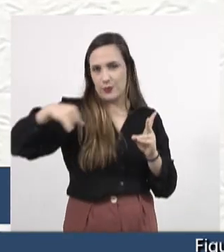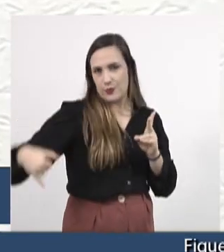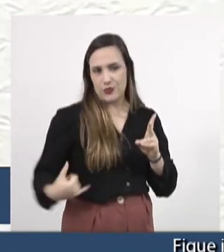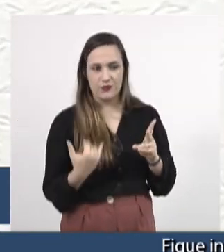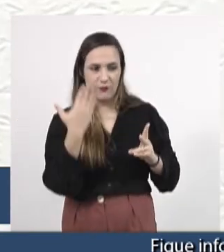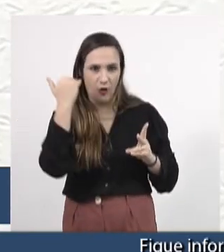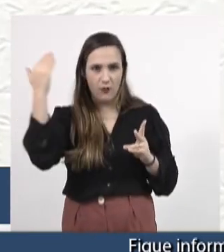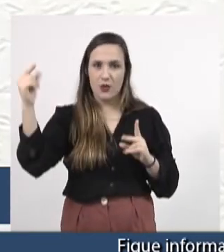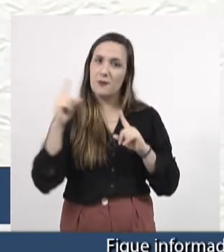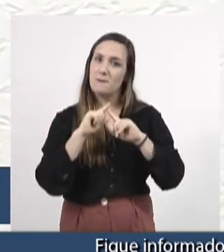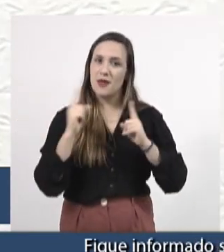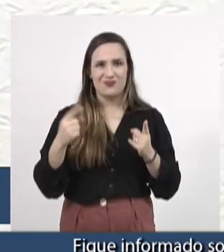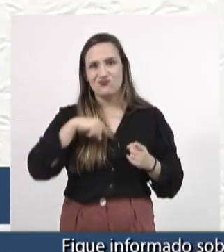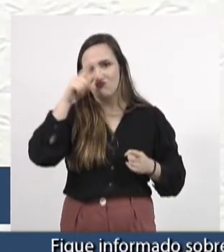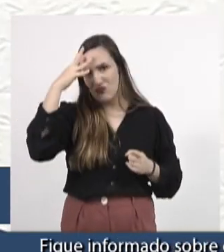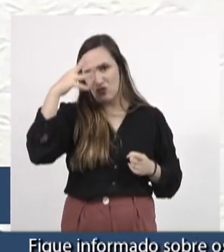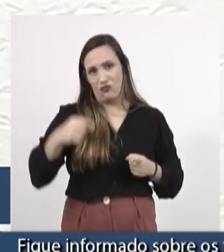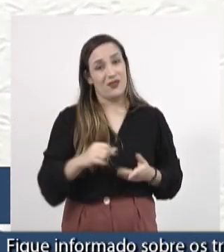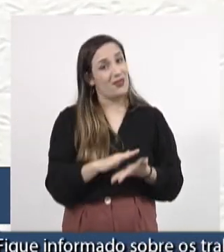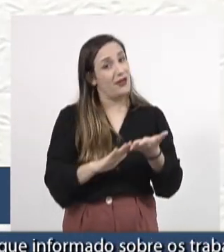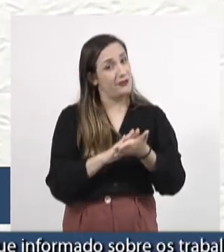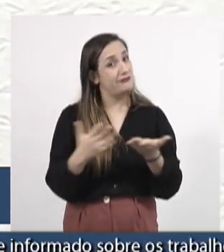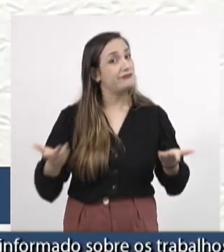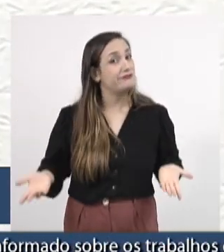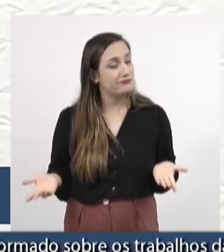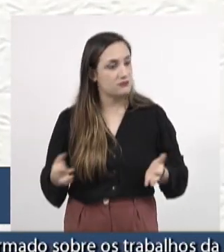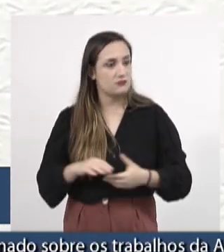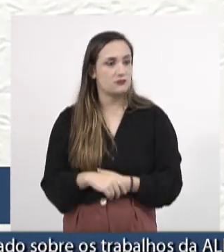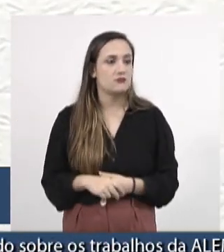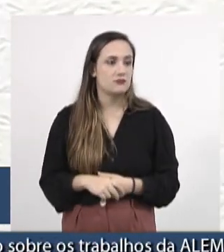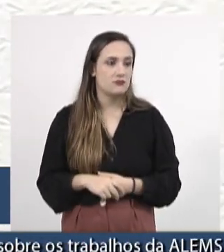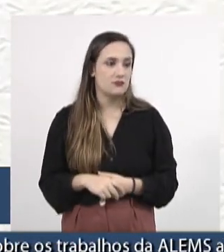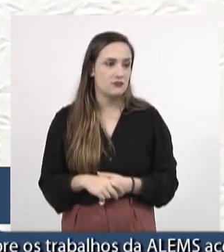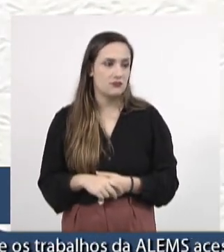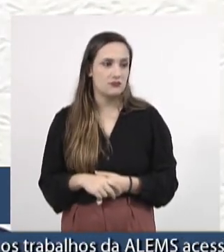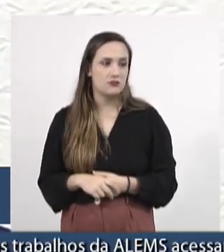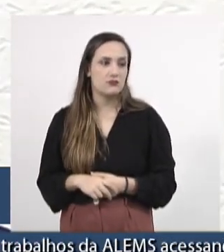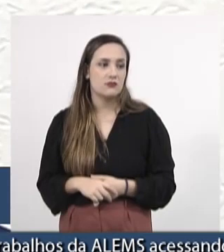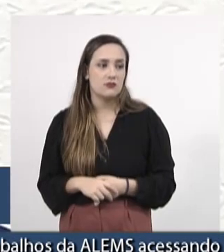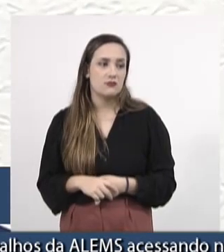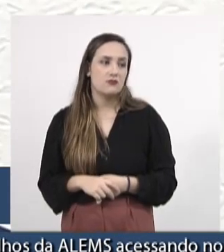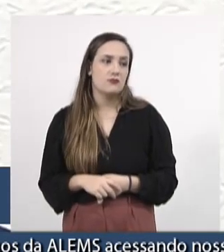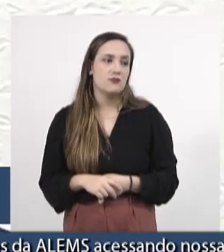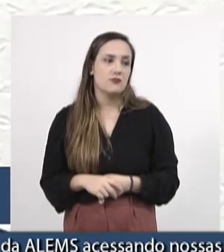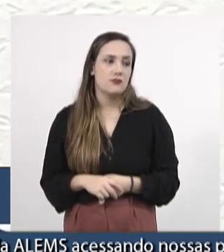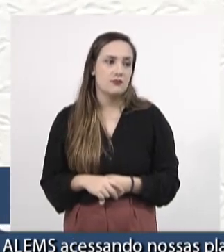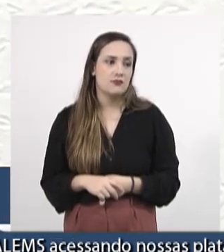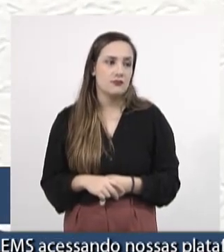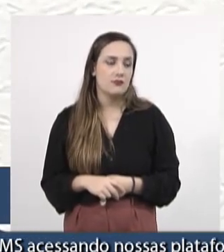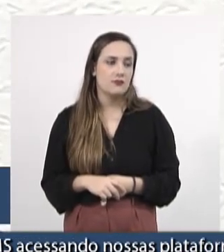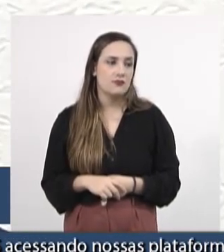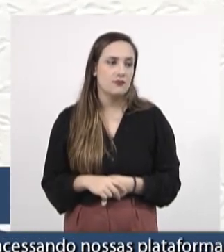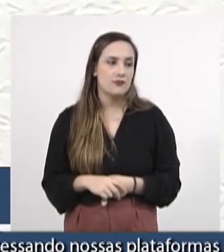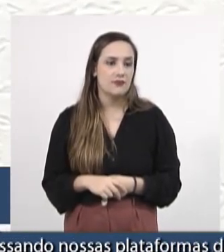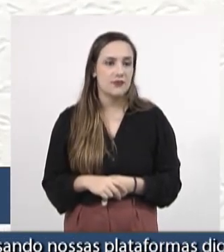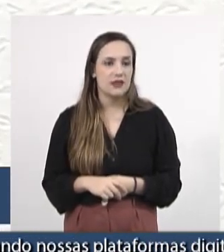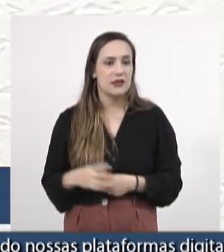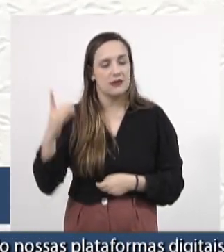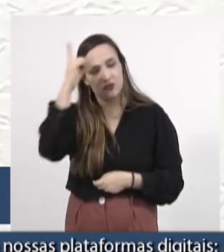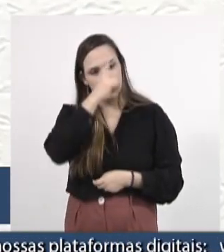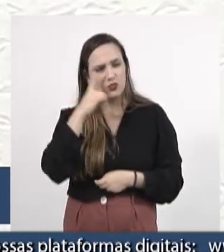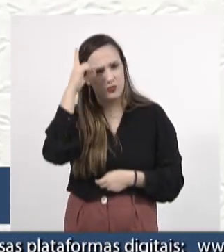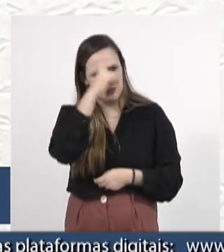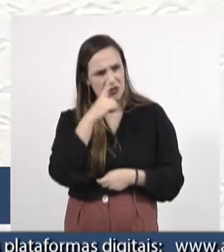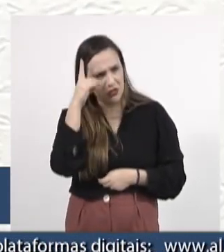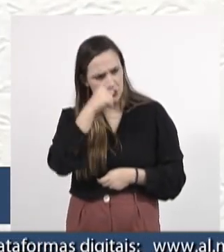se resolve em nada. Quanto a Dourados, onde eu peguei, no domingo eu ouvi um comentário num